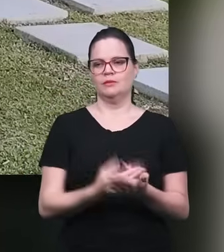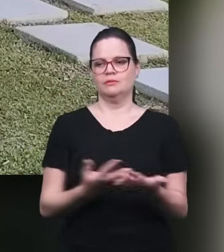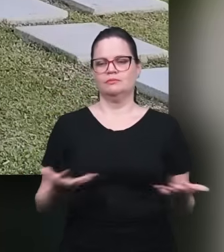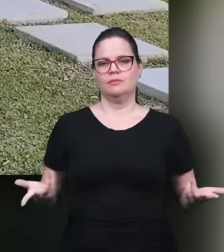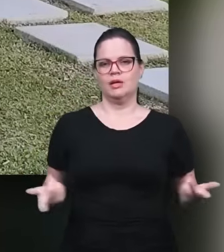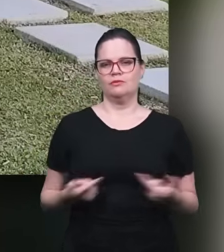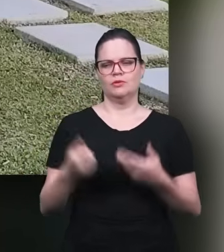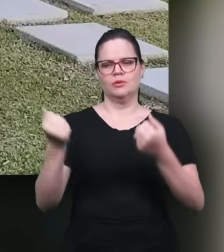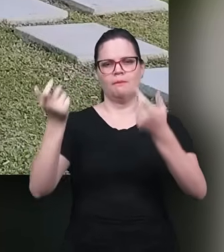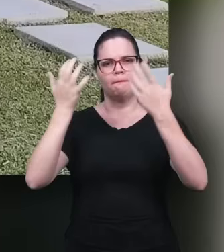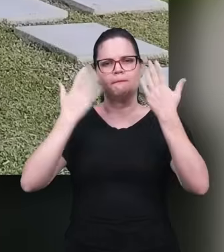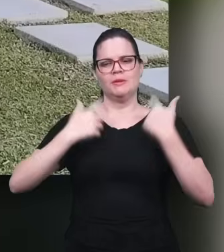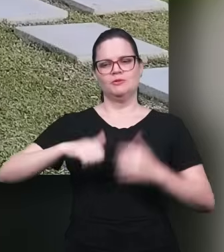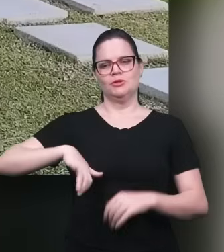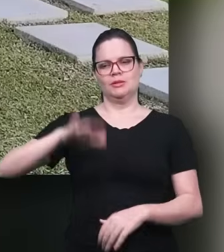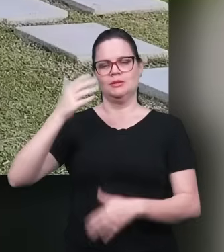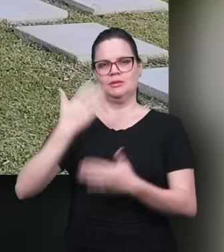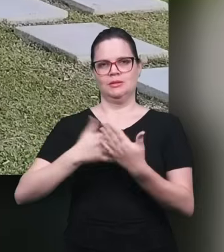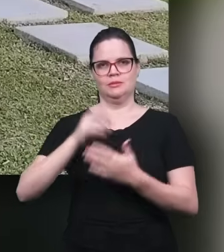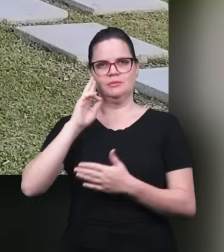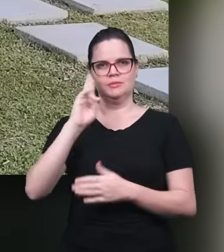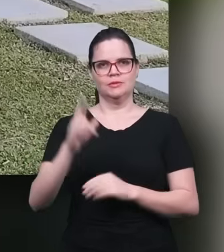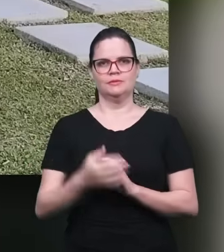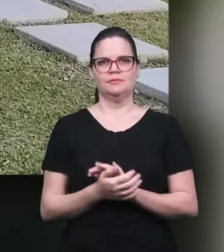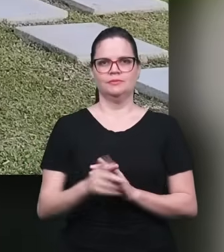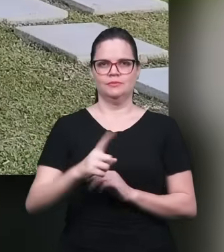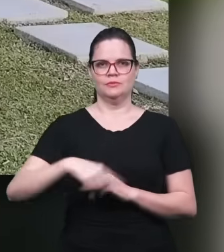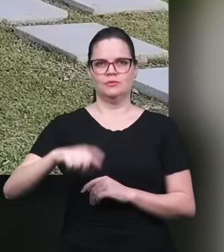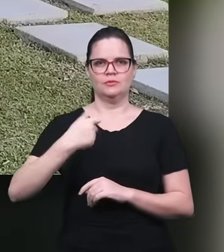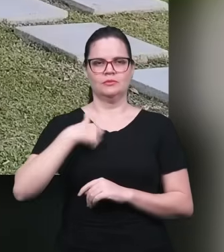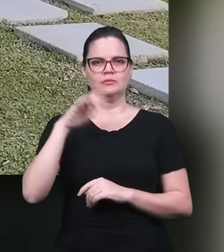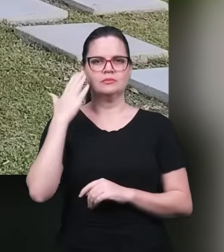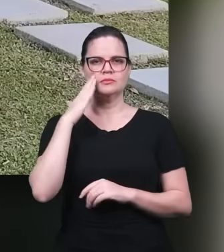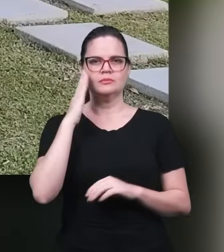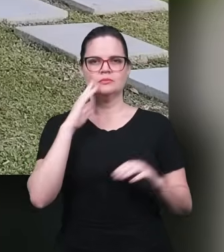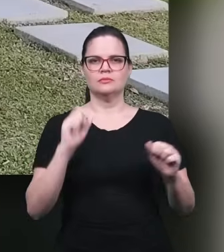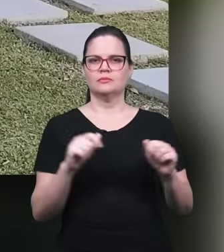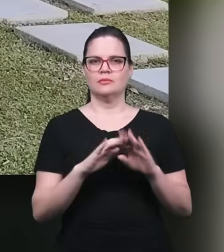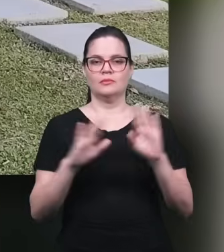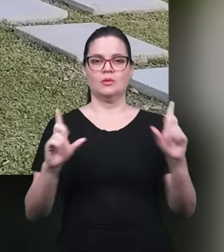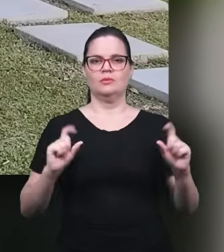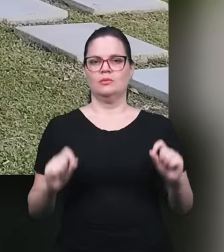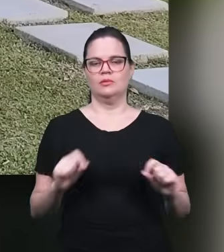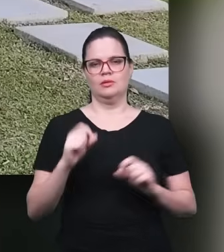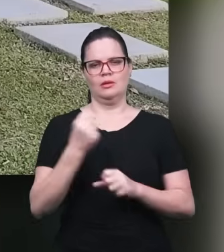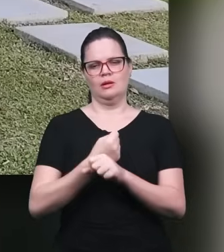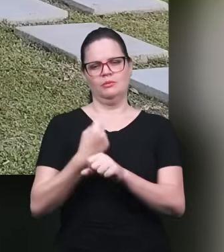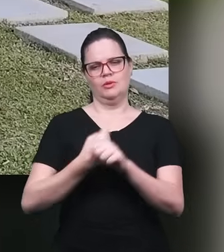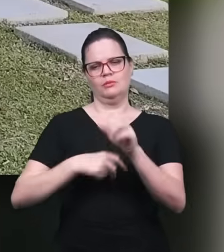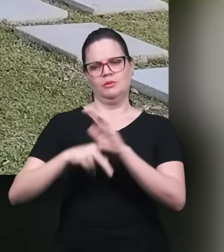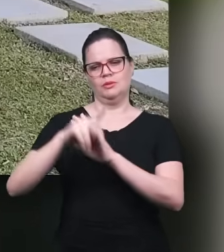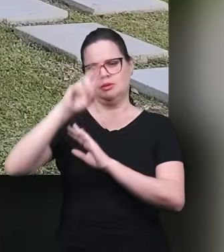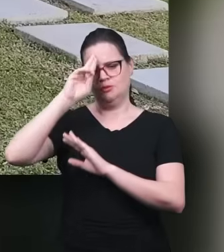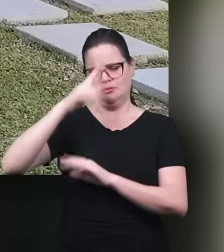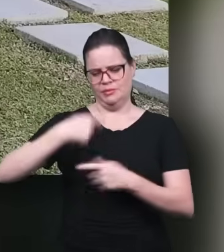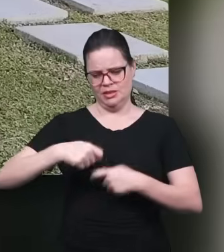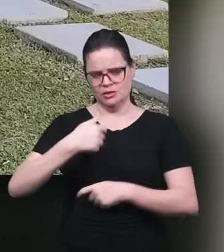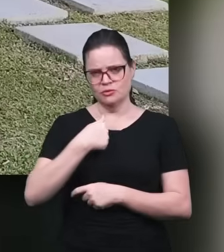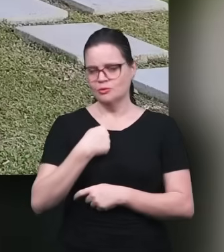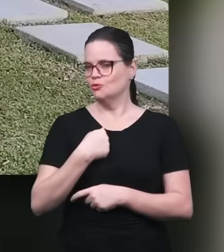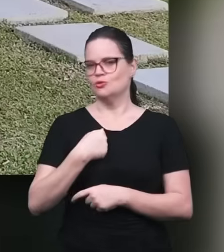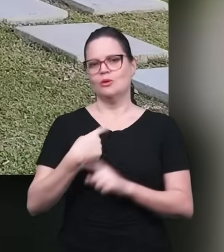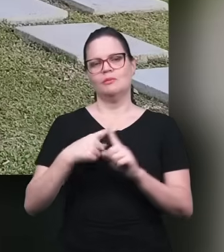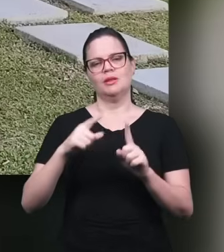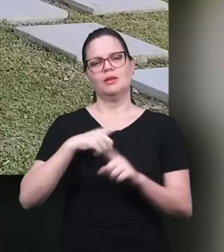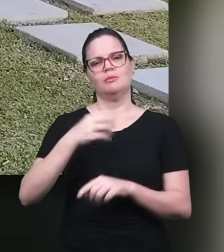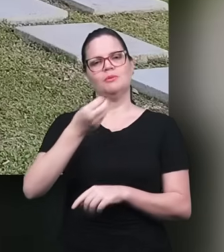Senhor em crescer na sua presença. Quando a gente entende, né, que a obra do Senhor ela não precisa de nós, mas nós temos o